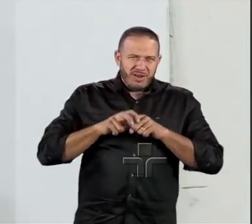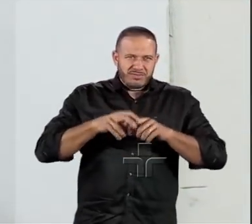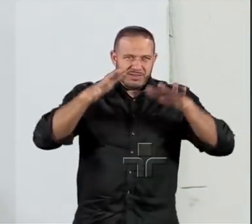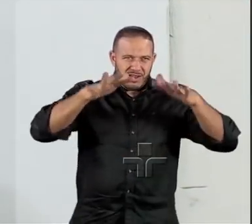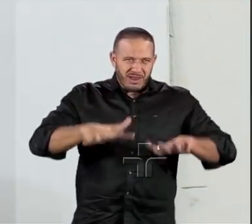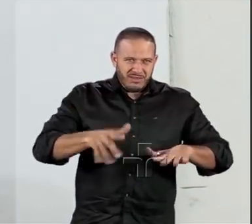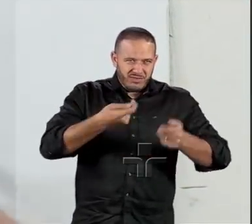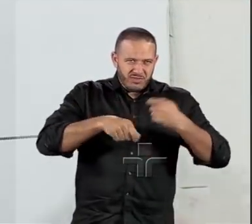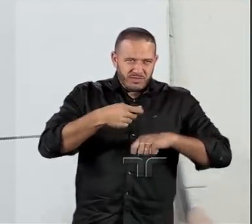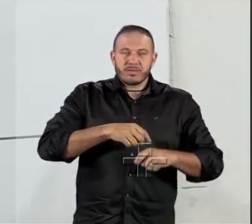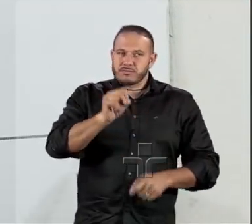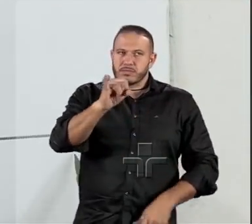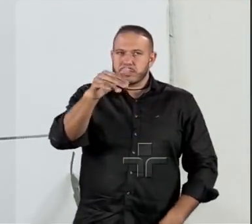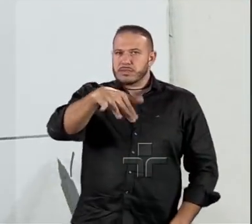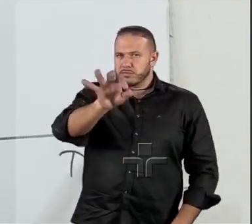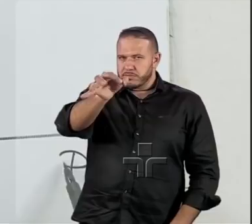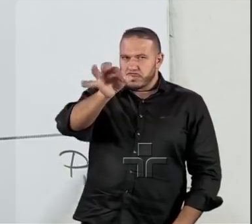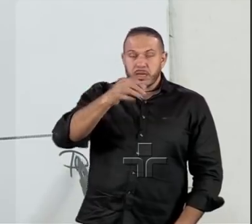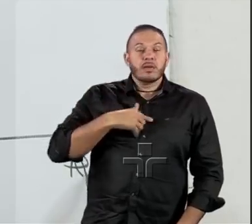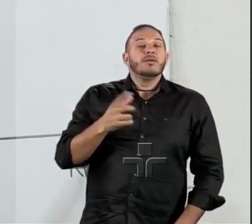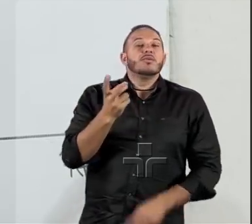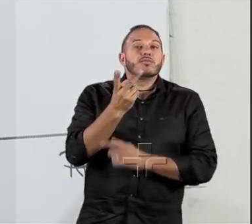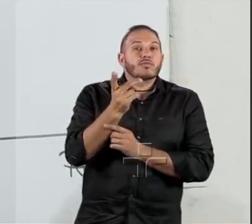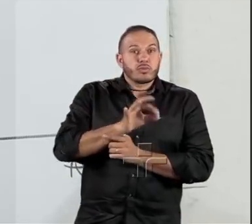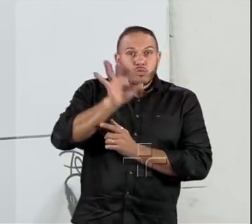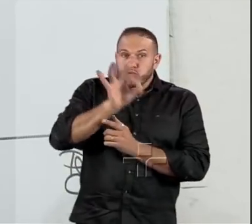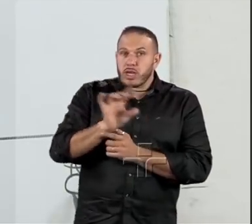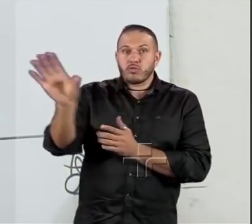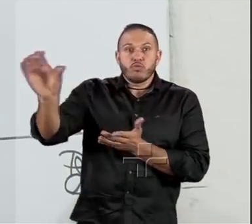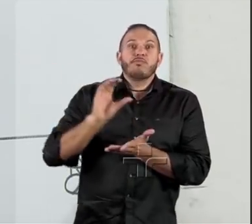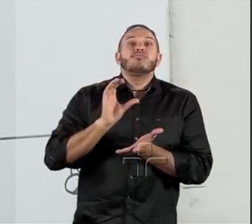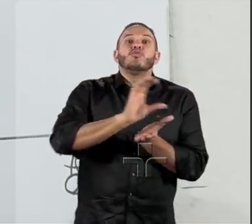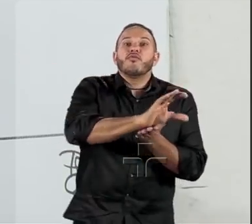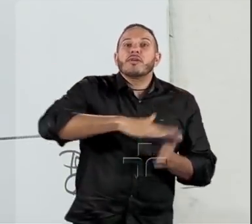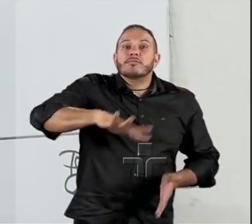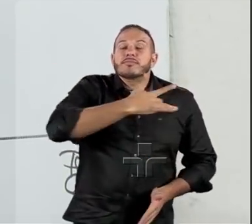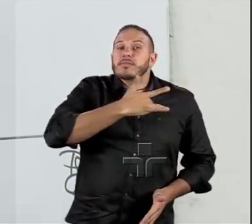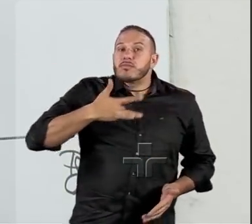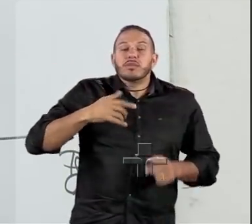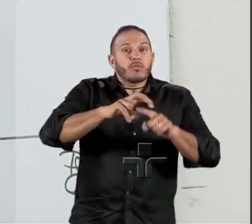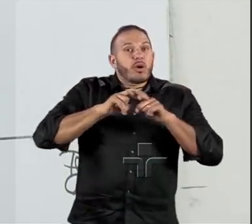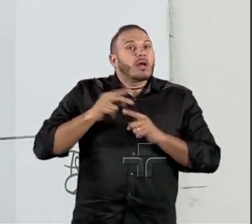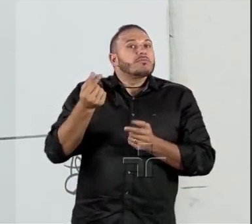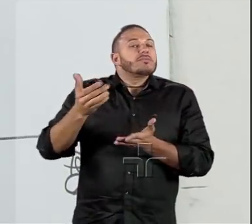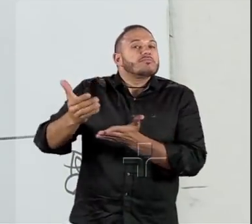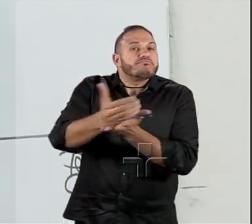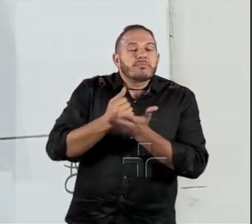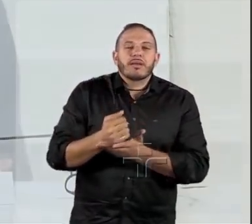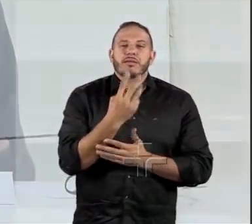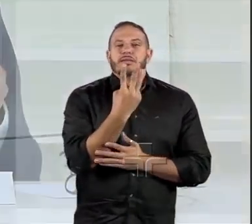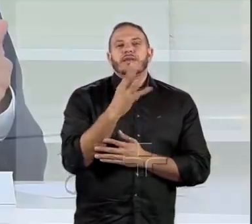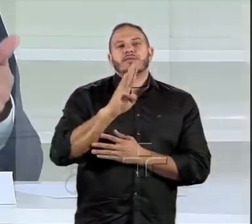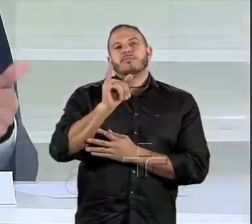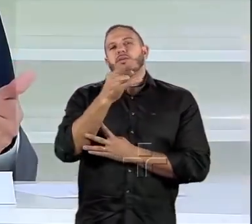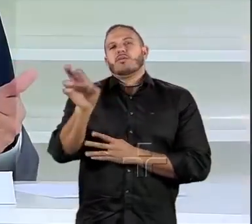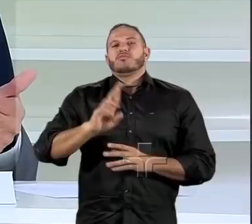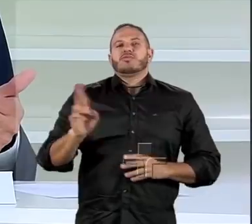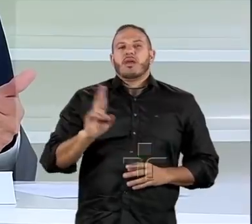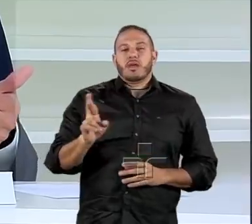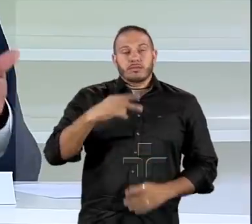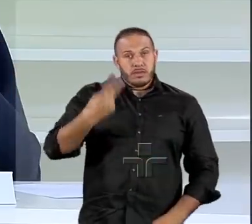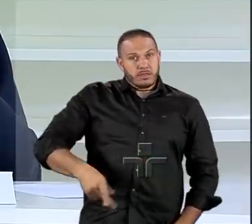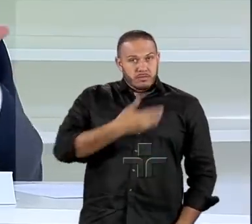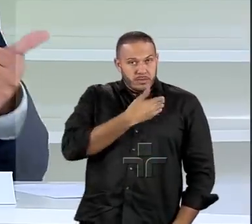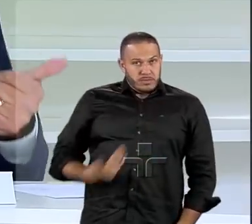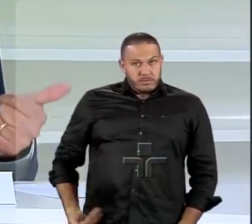crise. 12% deixou de vir à saúde por falta de arrecadação, 3 bilhões de reais. O Estado de São